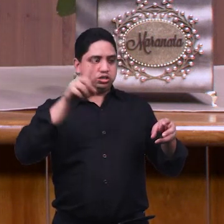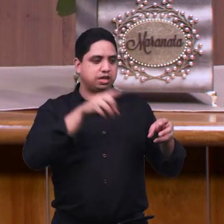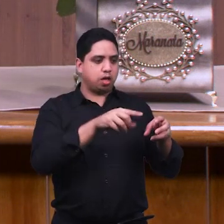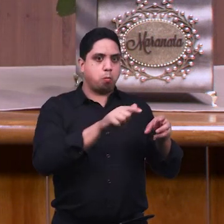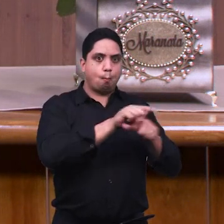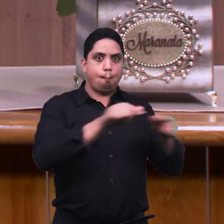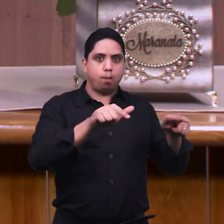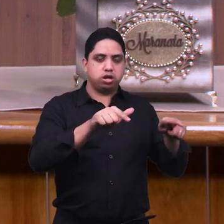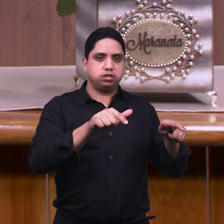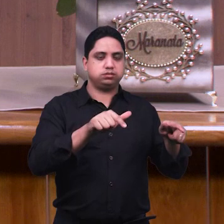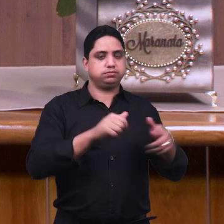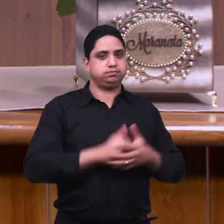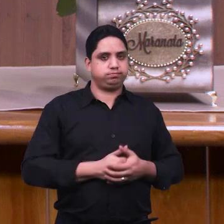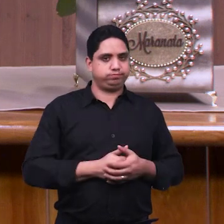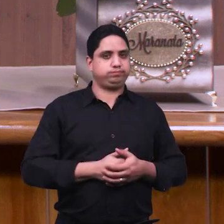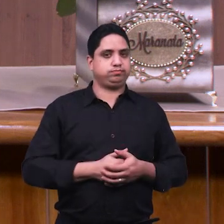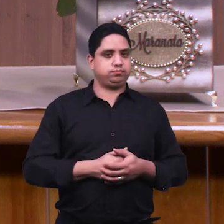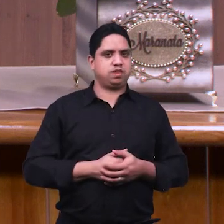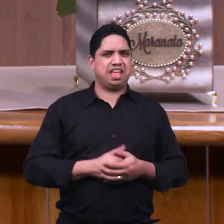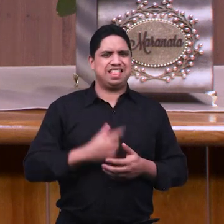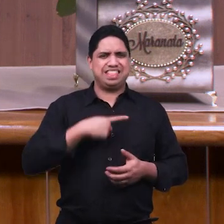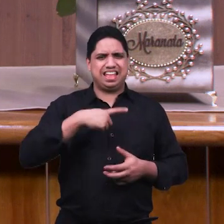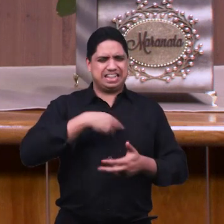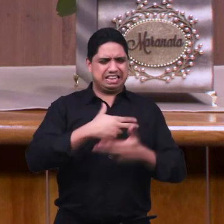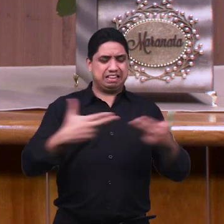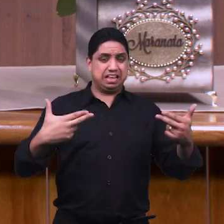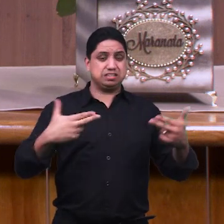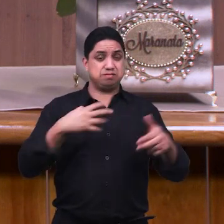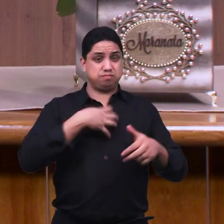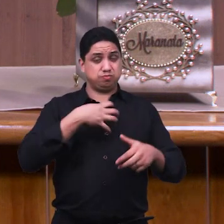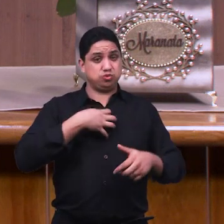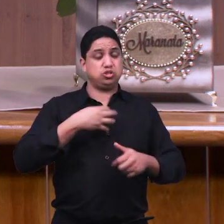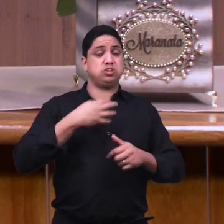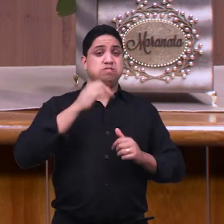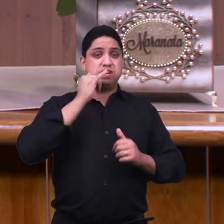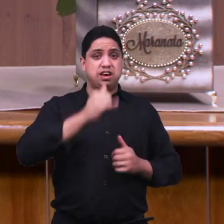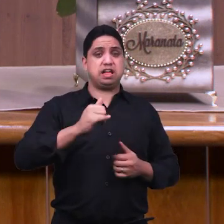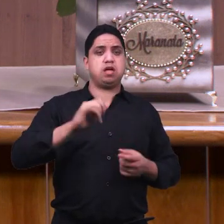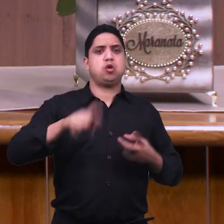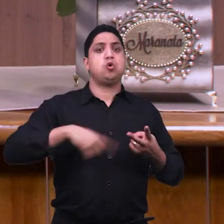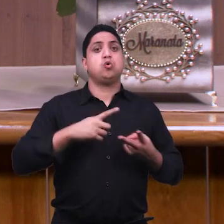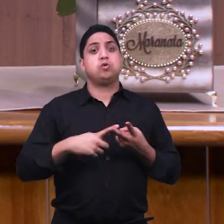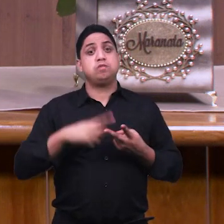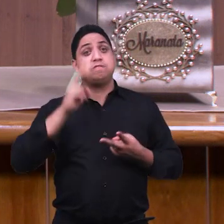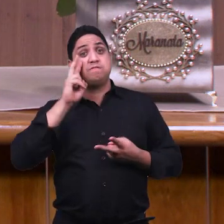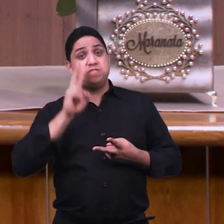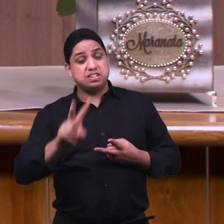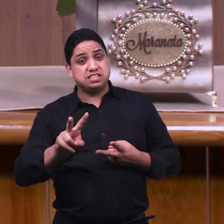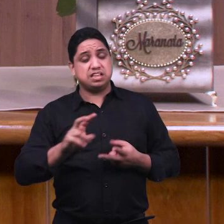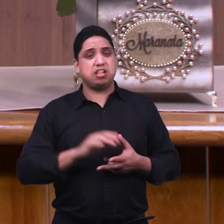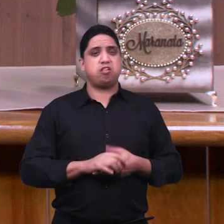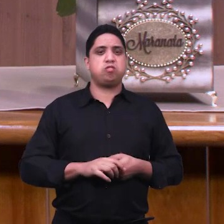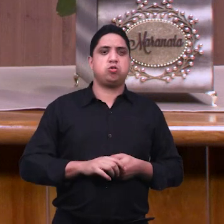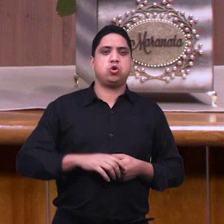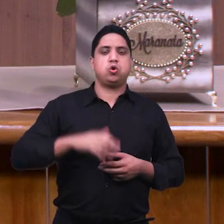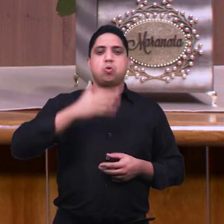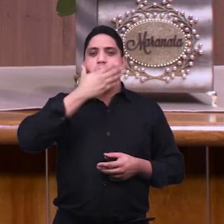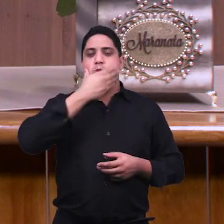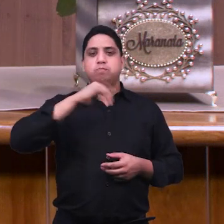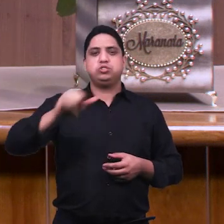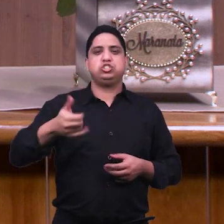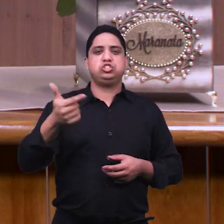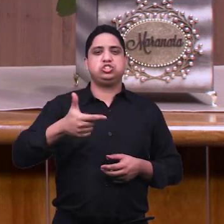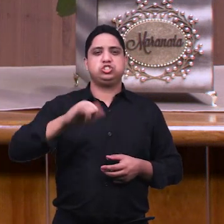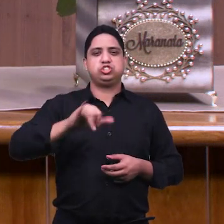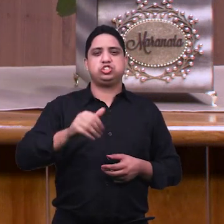visões. Eu estou falando aqui que ele tem diversas maneiras de falar, não só por consulta a palavra. Ele falou com Jacó, um anjo apareceu